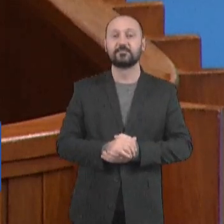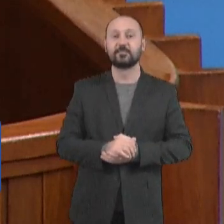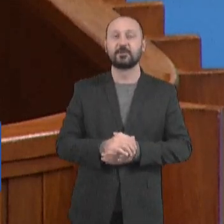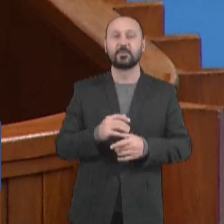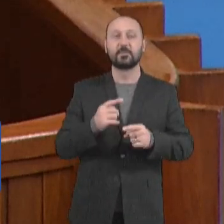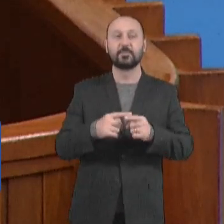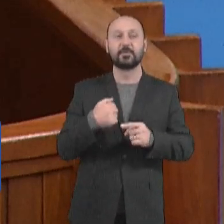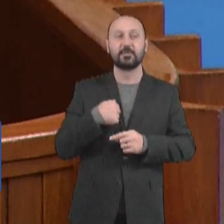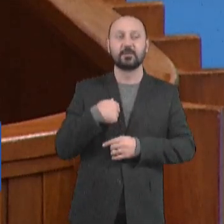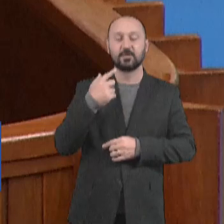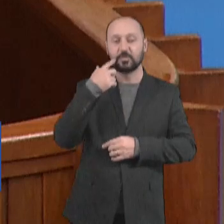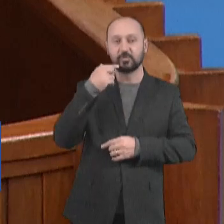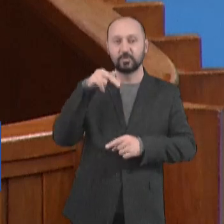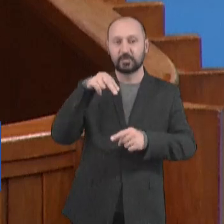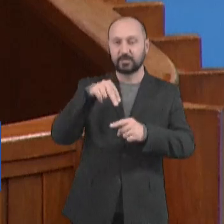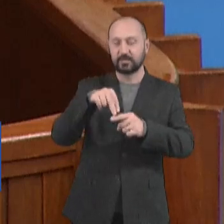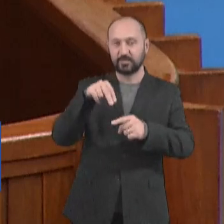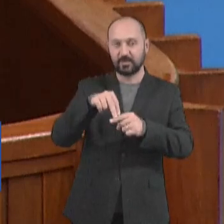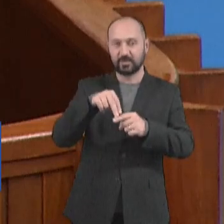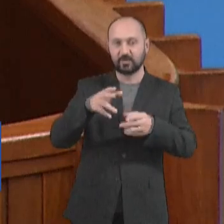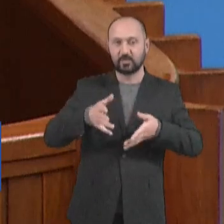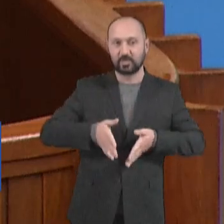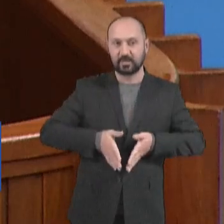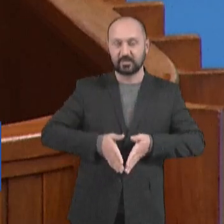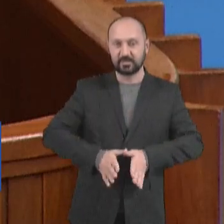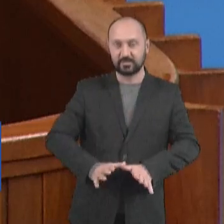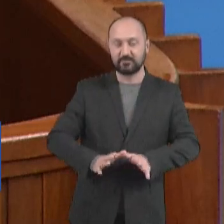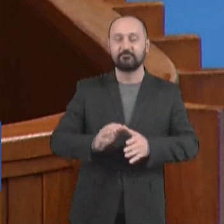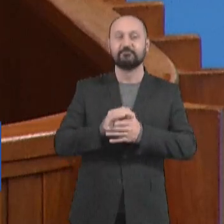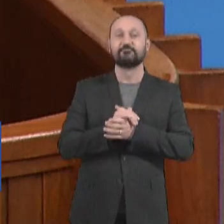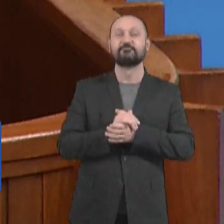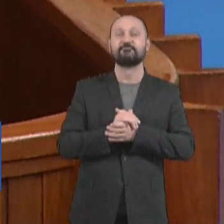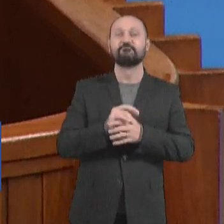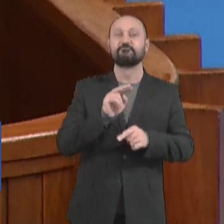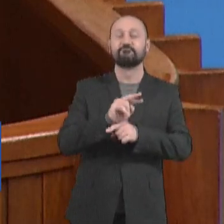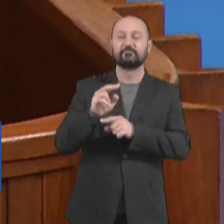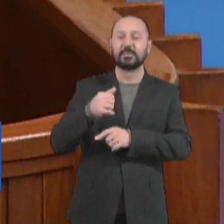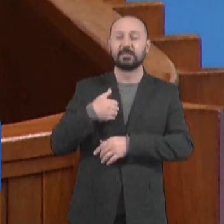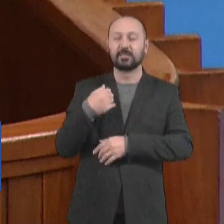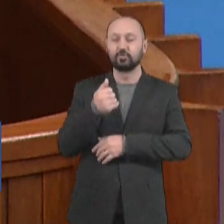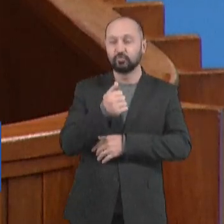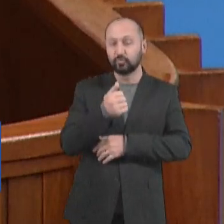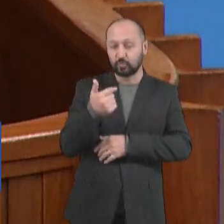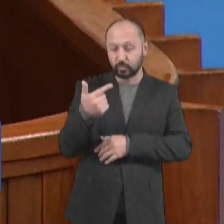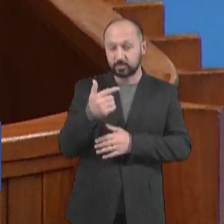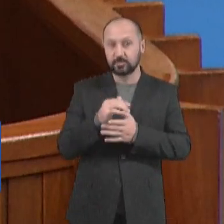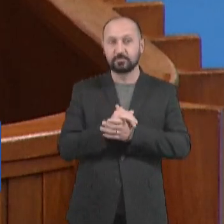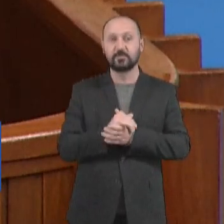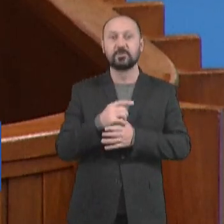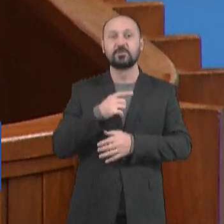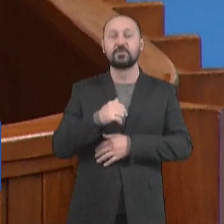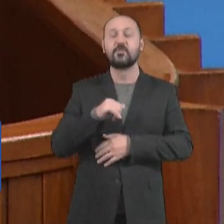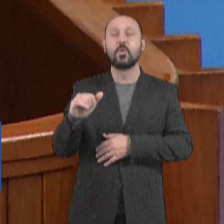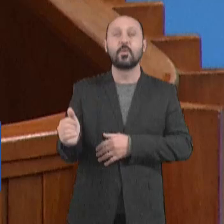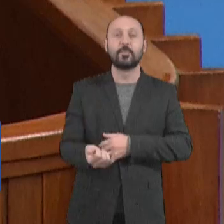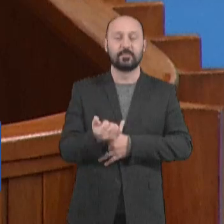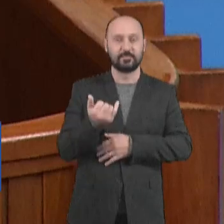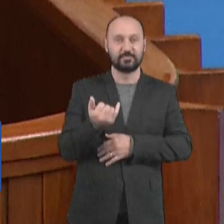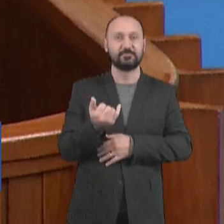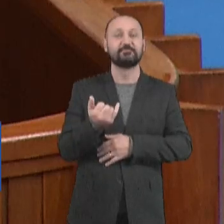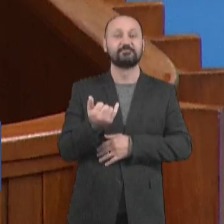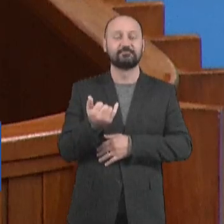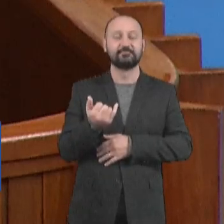porque sou neuaquense. Nasci em Neuaque, me criei lá até os 12 anos e tive a oportunidade,